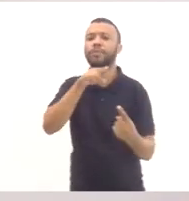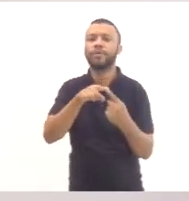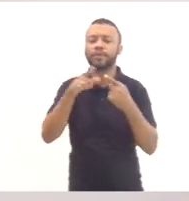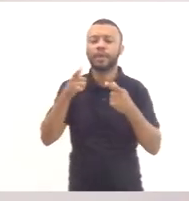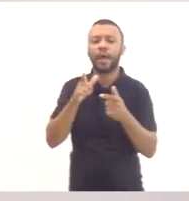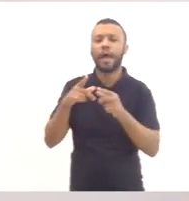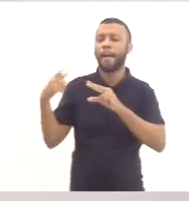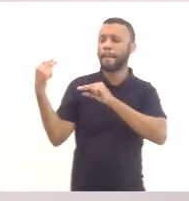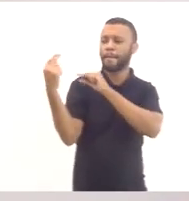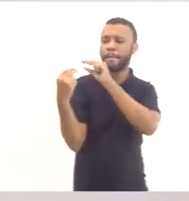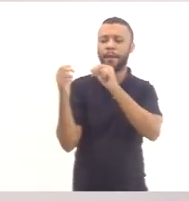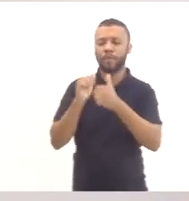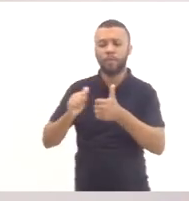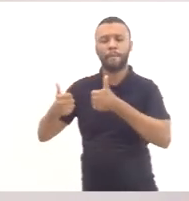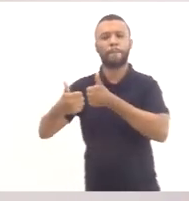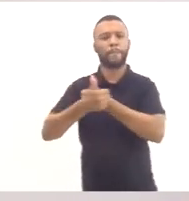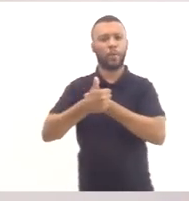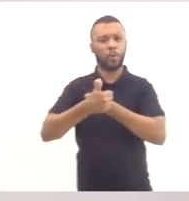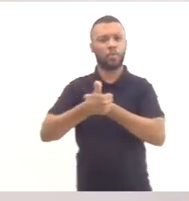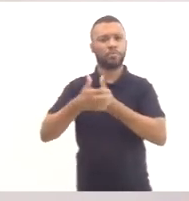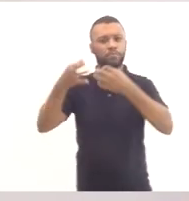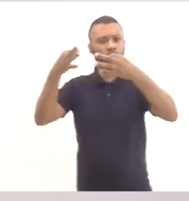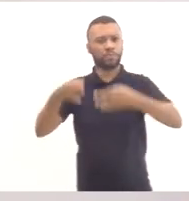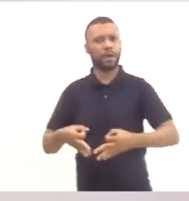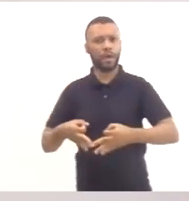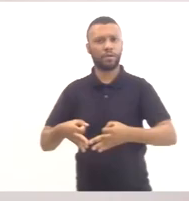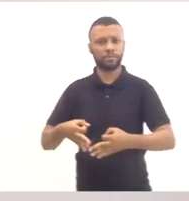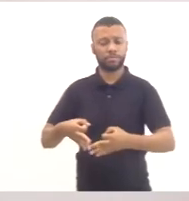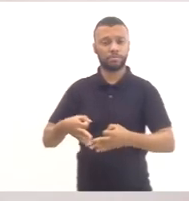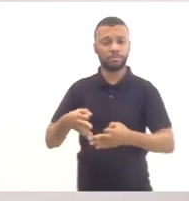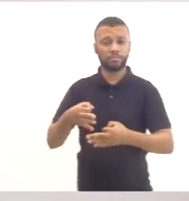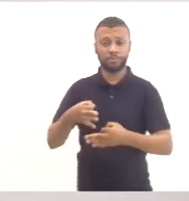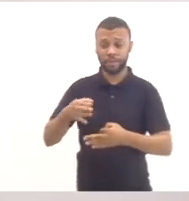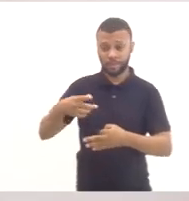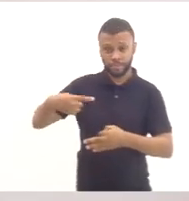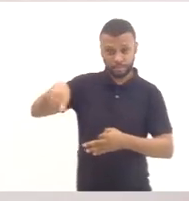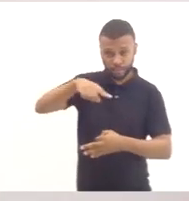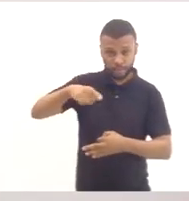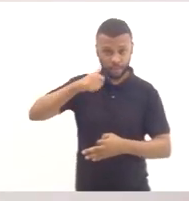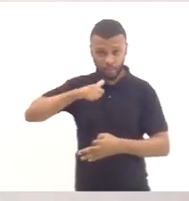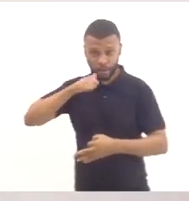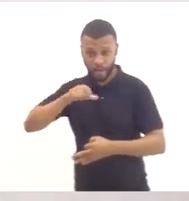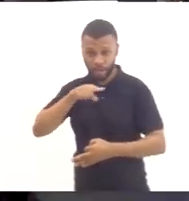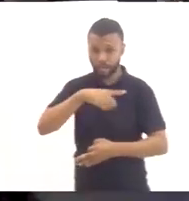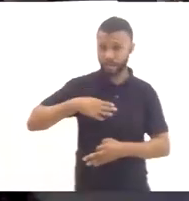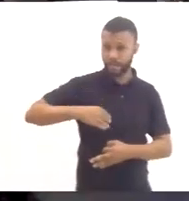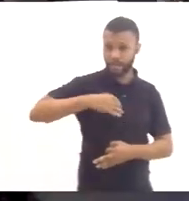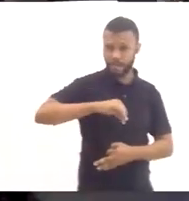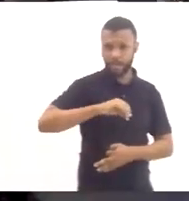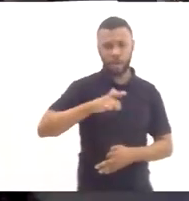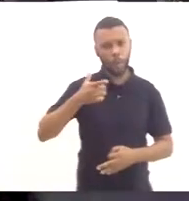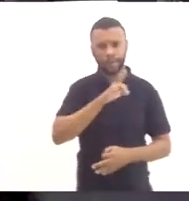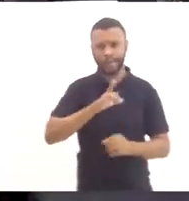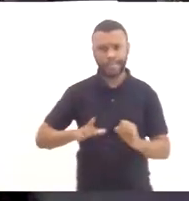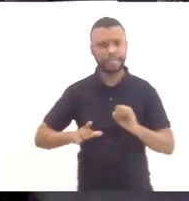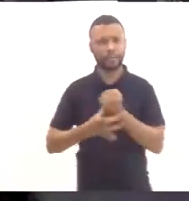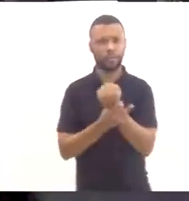e seus direitos e dos seus filhos assegurados é obrigado a